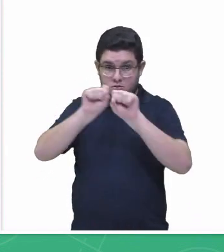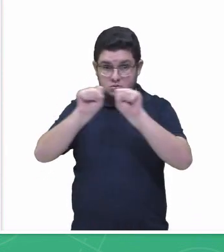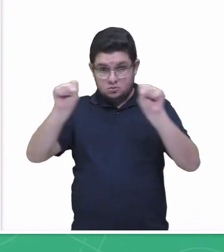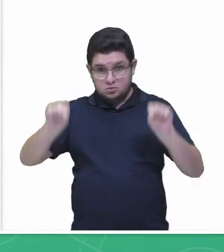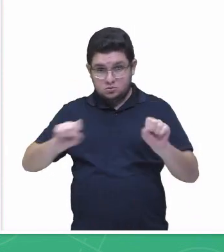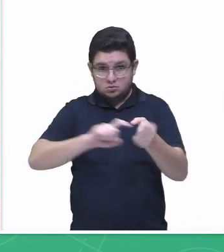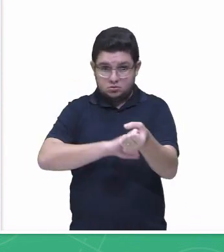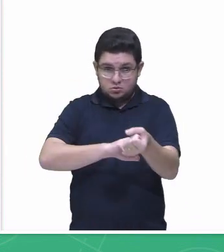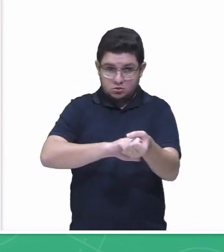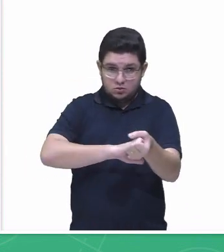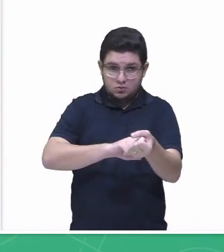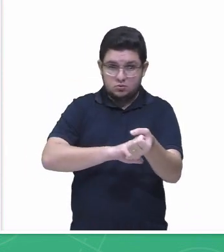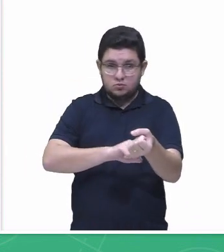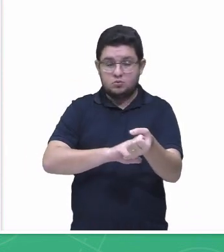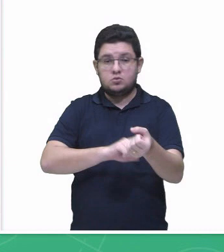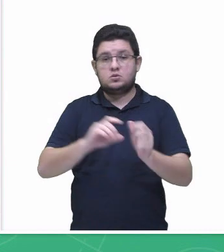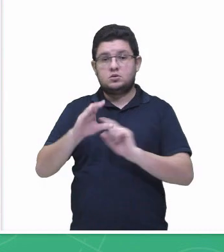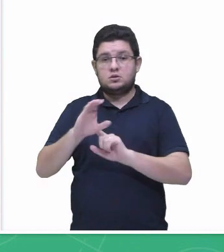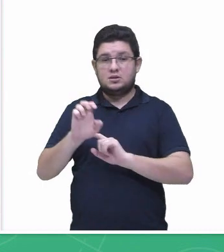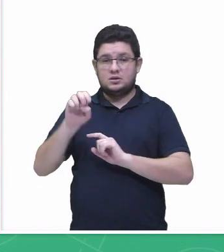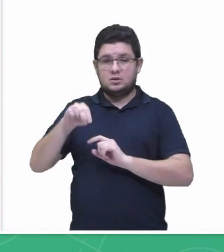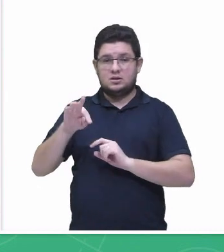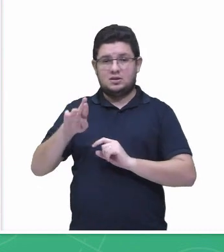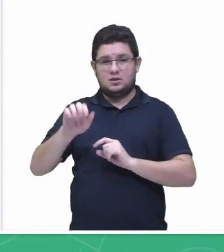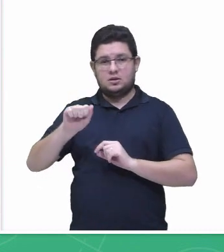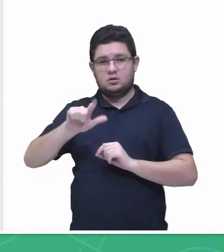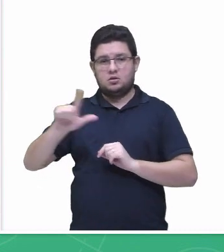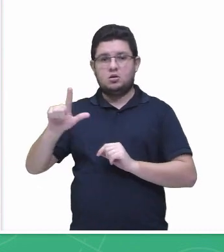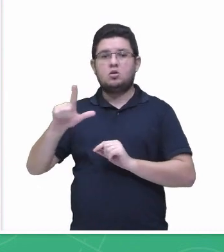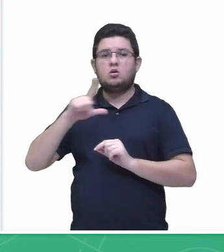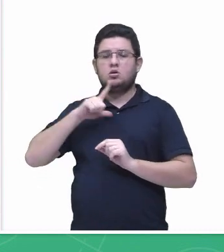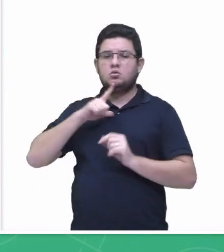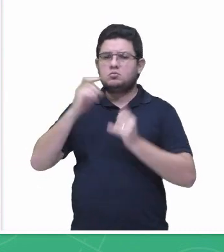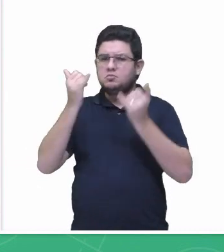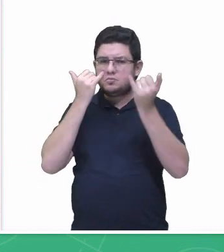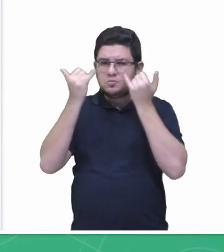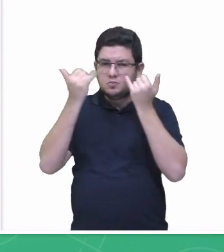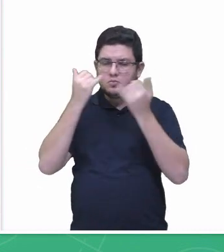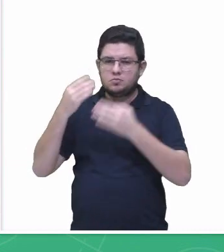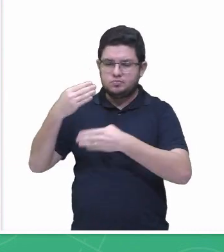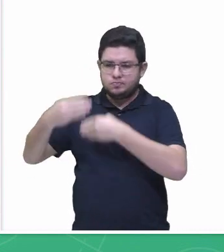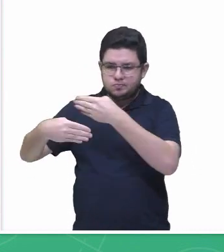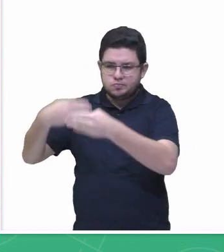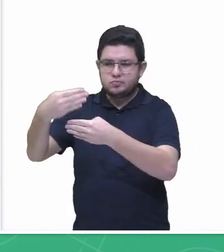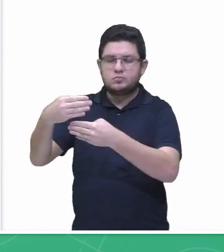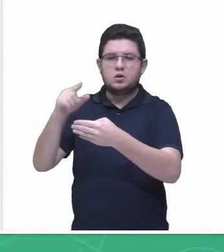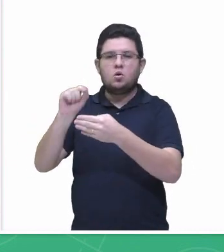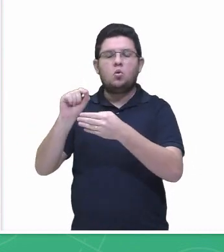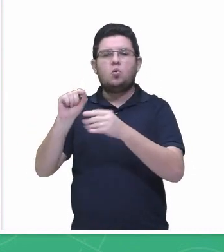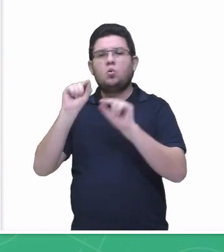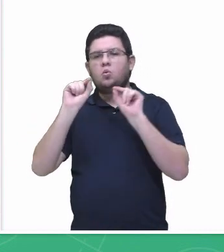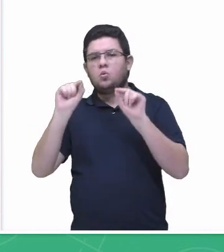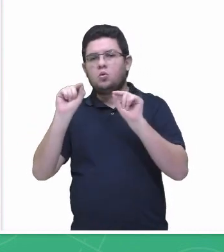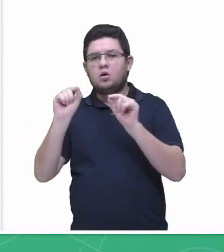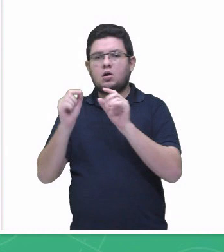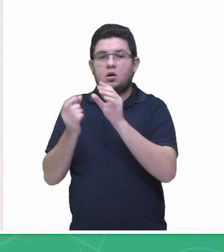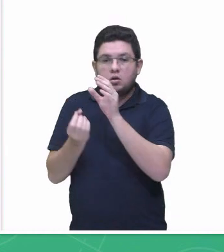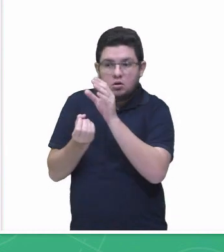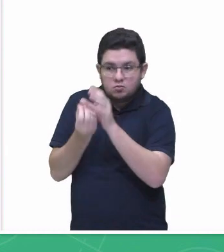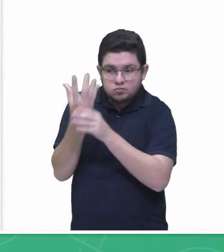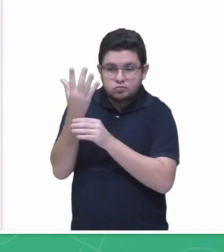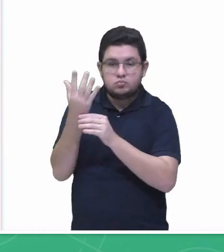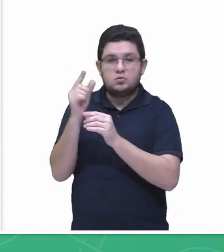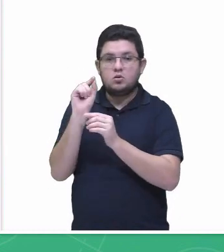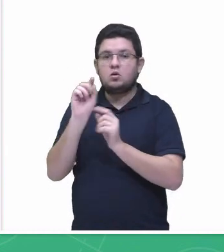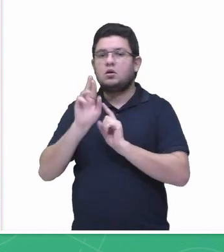informações provenientes do organismo são processadas para posteriormente serem emitidas respostas